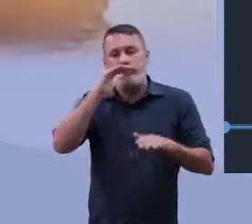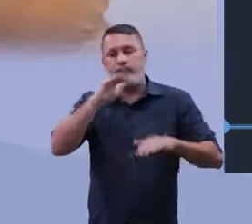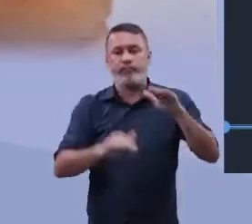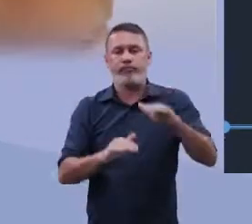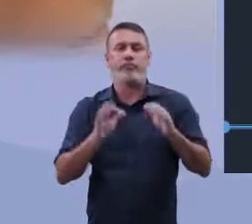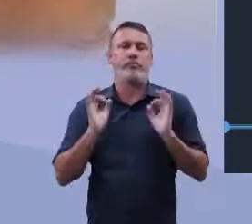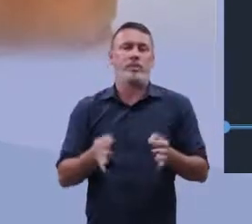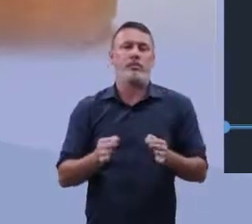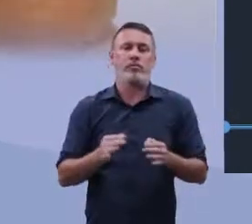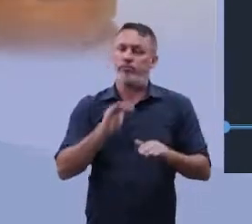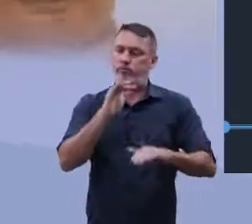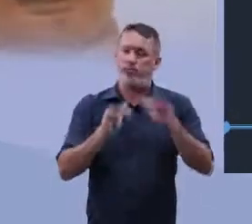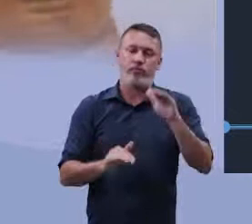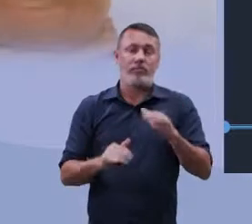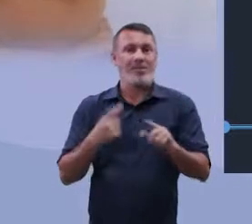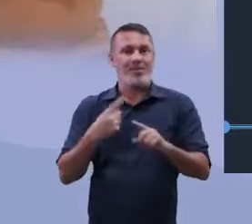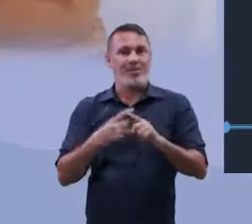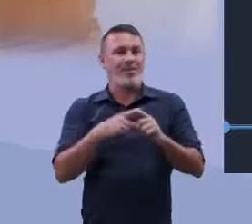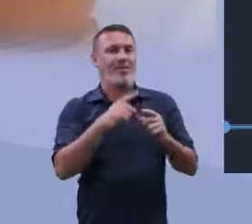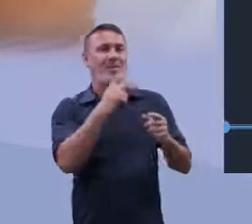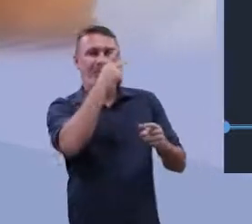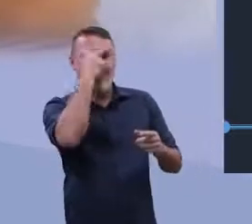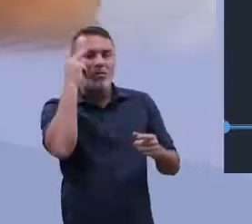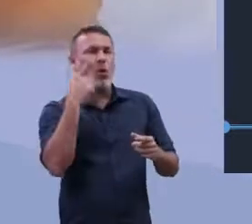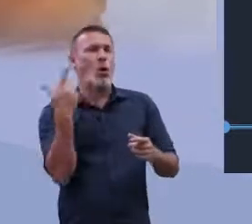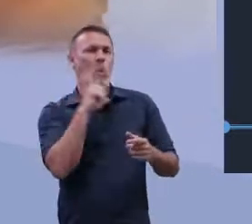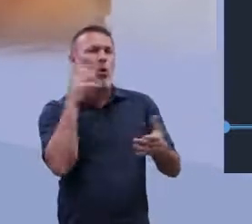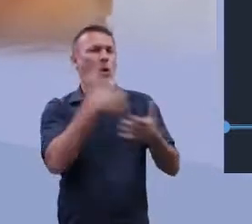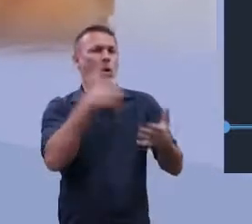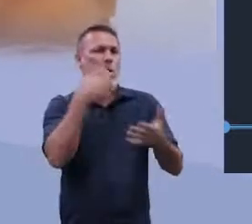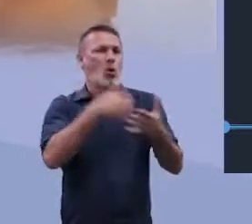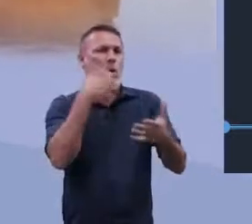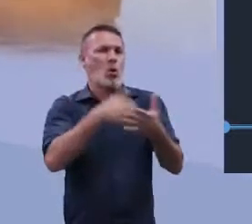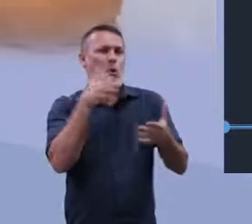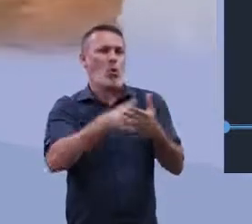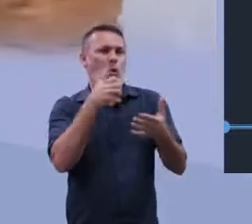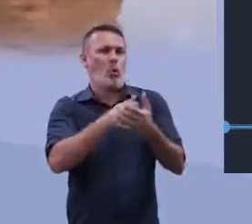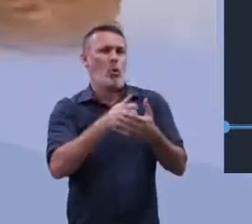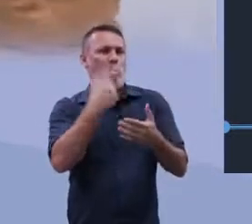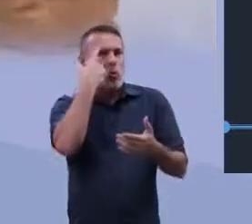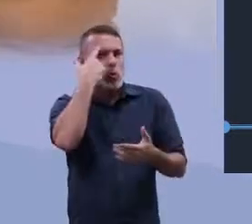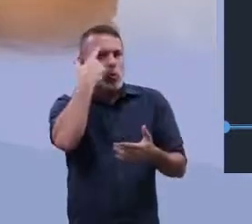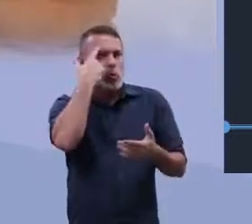extremamente desigual, enquanto algumas pessoas consumem muito,